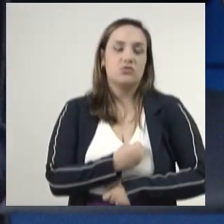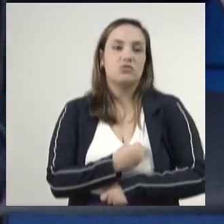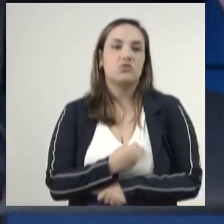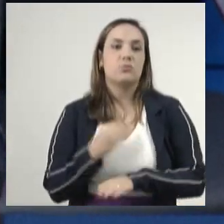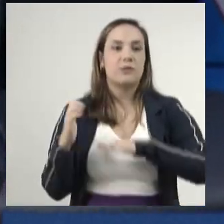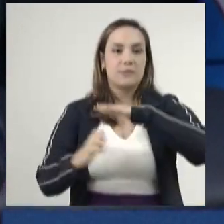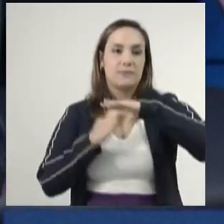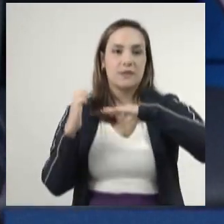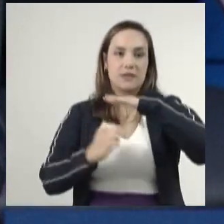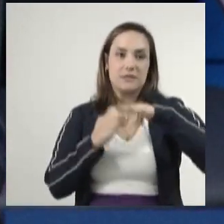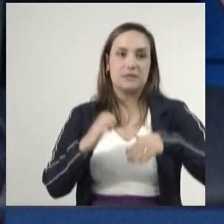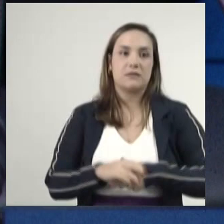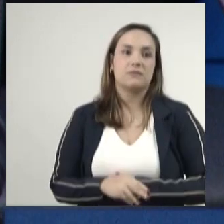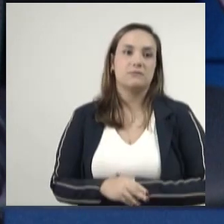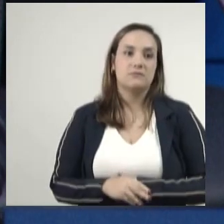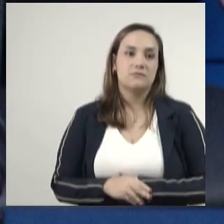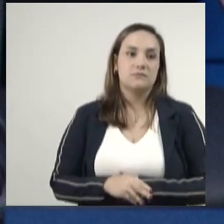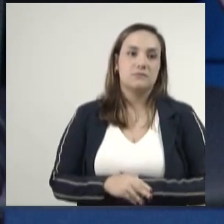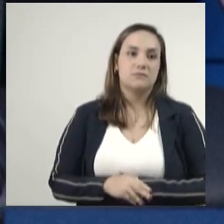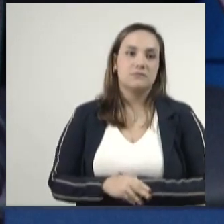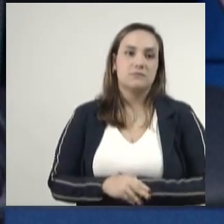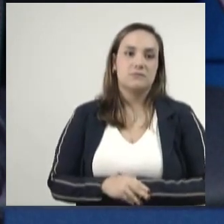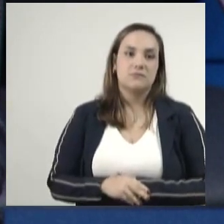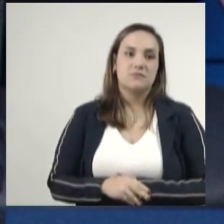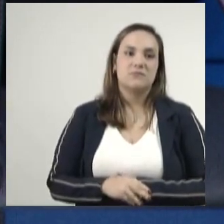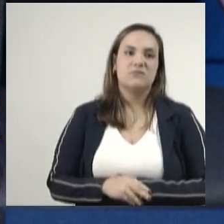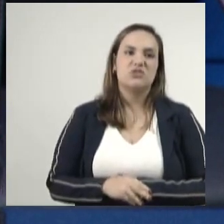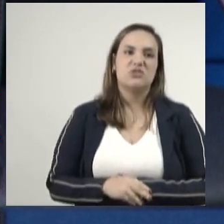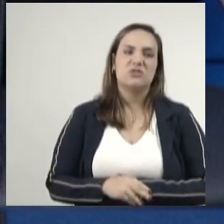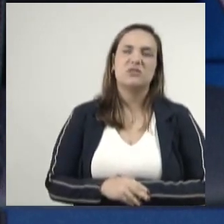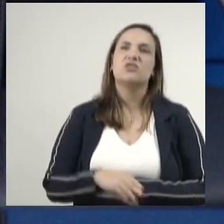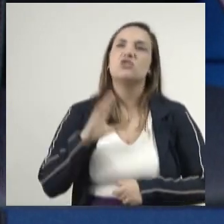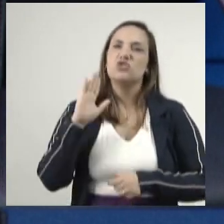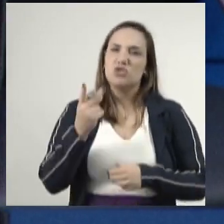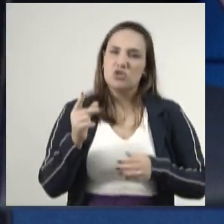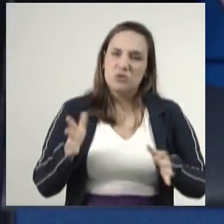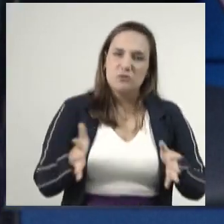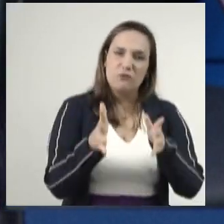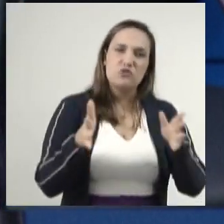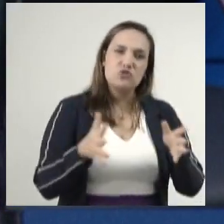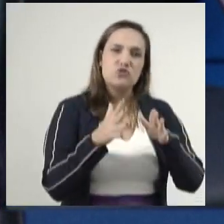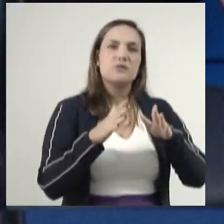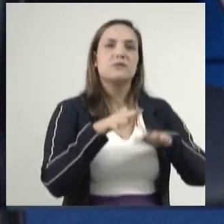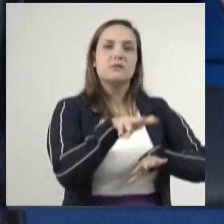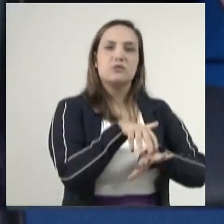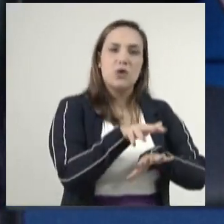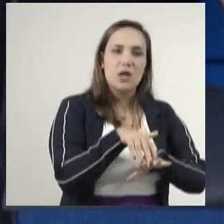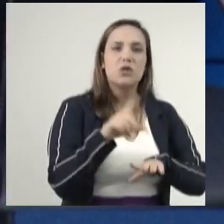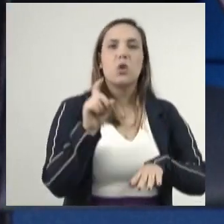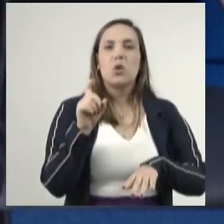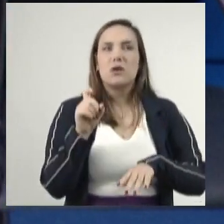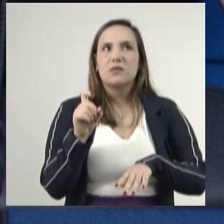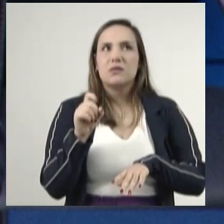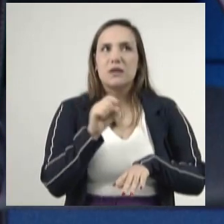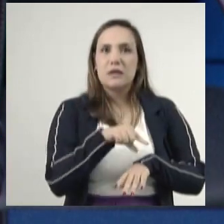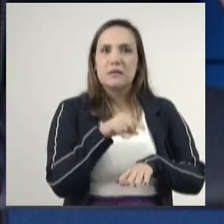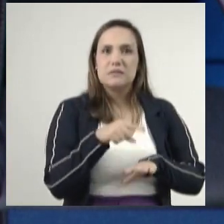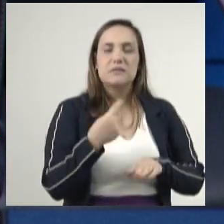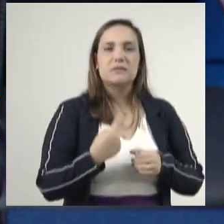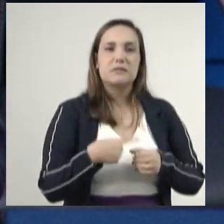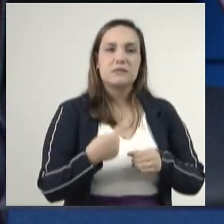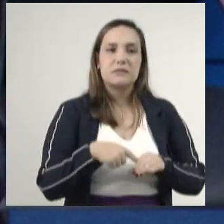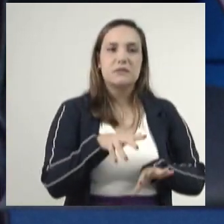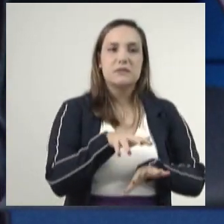uma empresa que está investindo em Sidrolândia, já investiu em Dourados e investe no Mato Grosso do Sul. Em Sidrolândia, ela iniciou